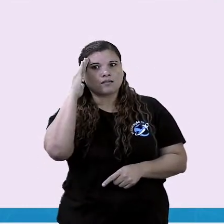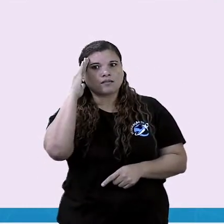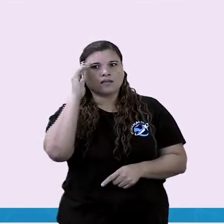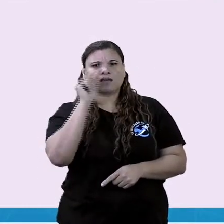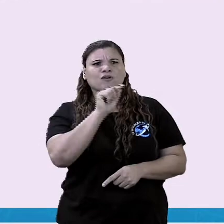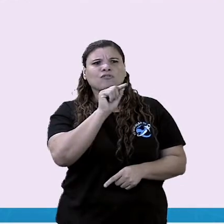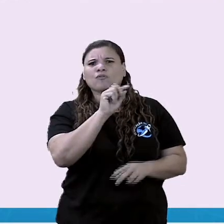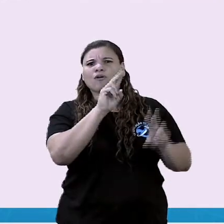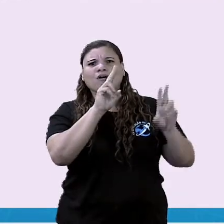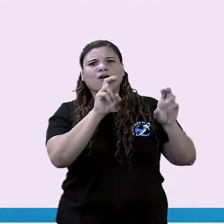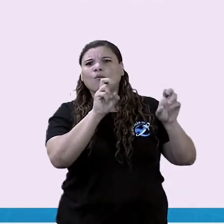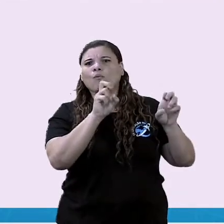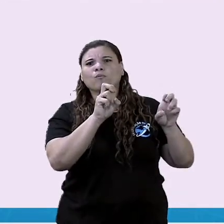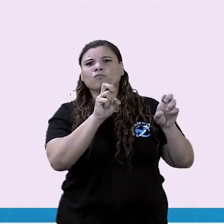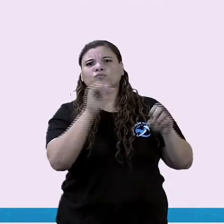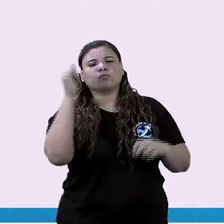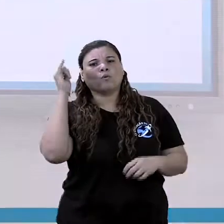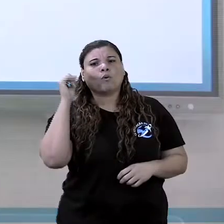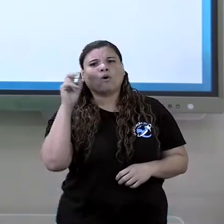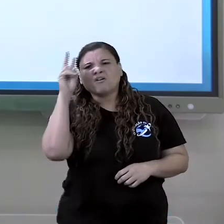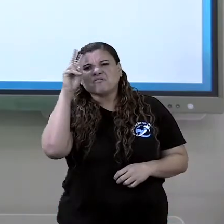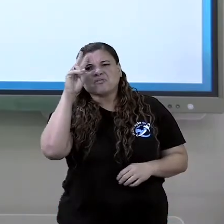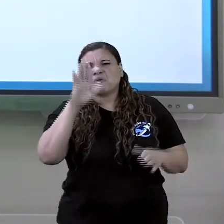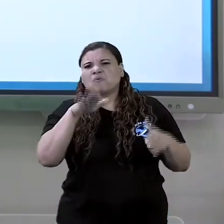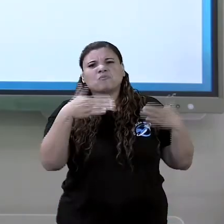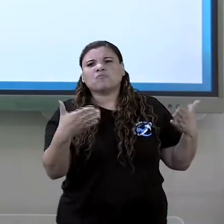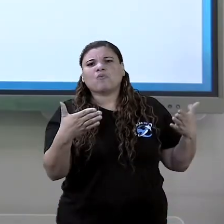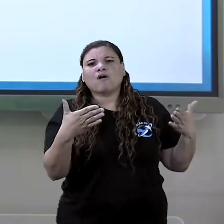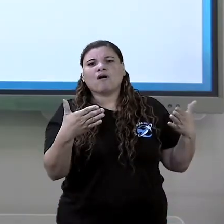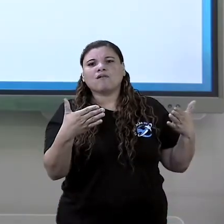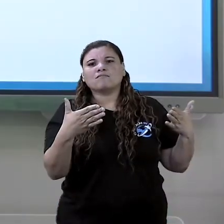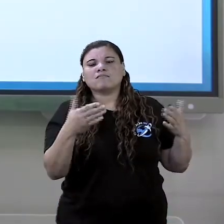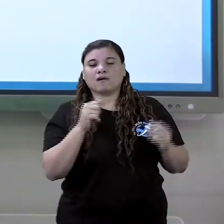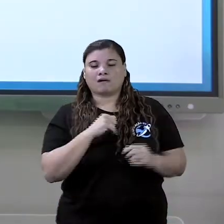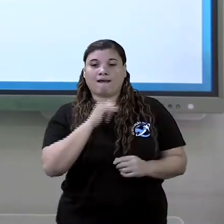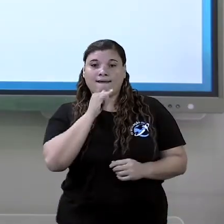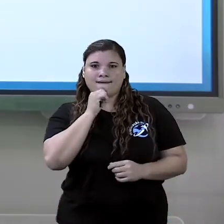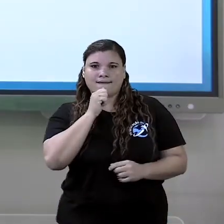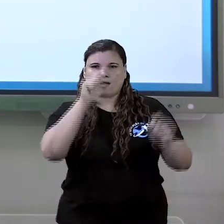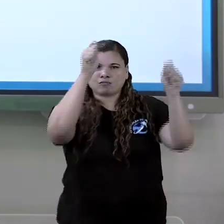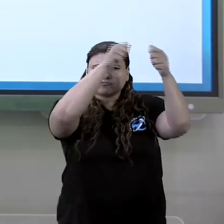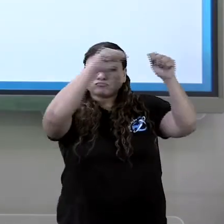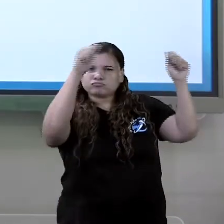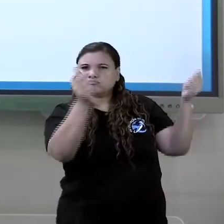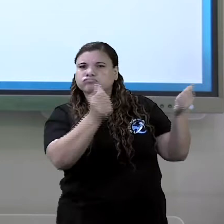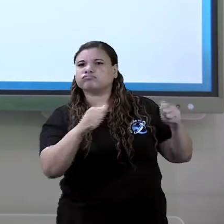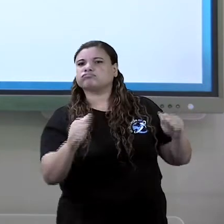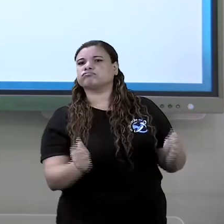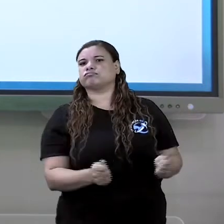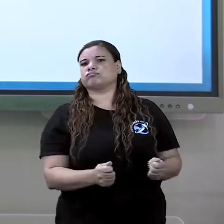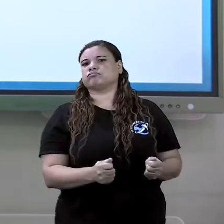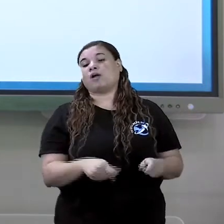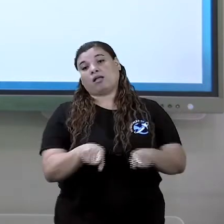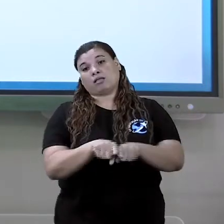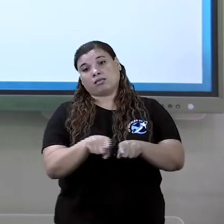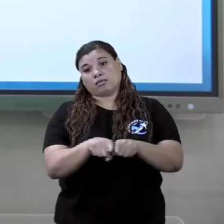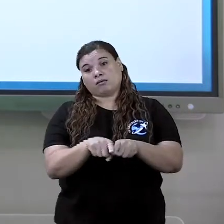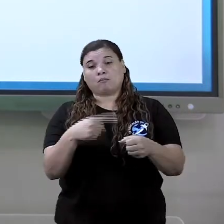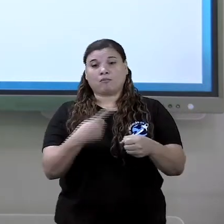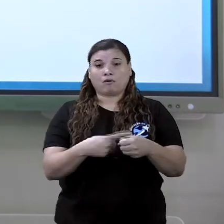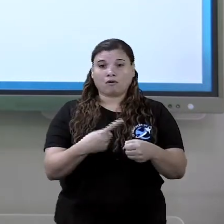fotografia, pode ser um monumento, pode ser um espaço turístico, uma cidade